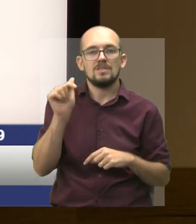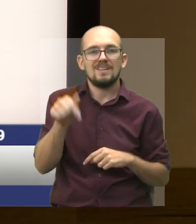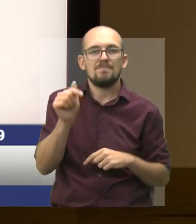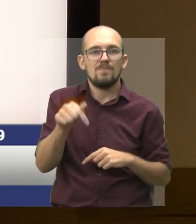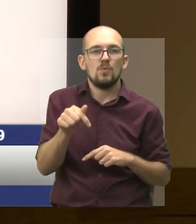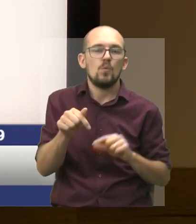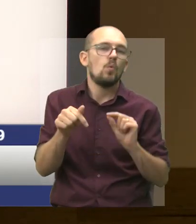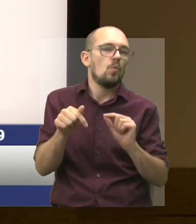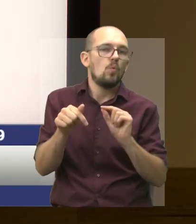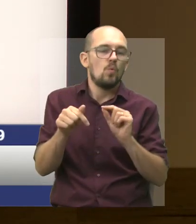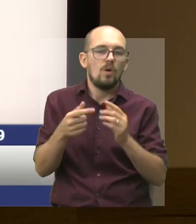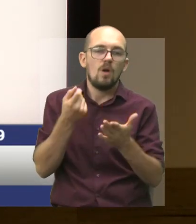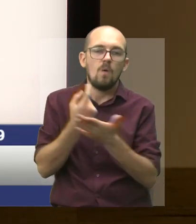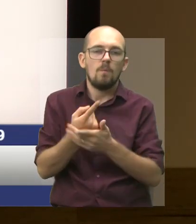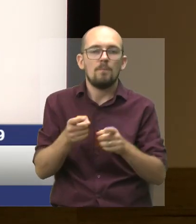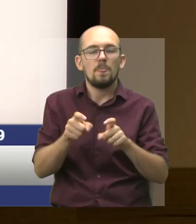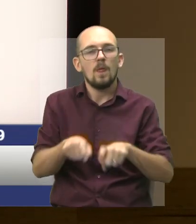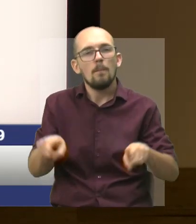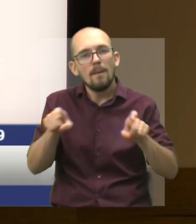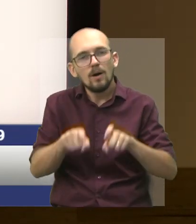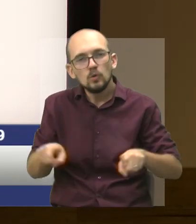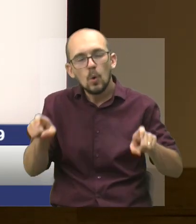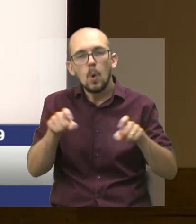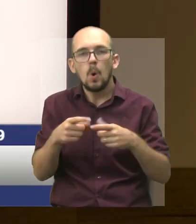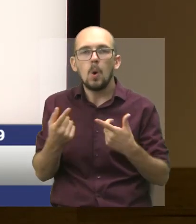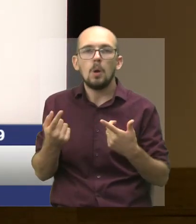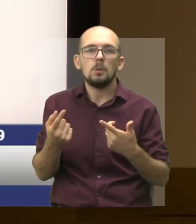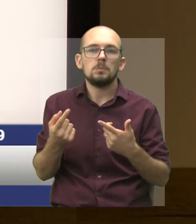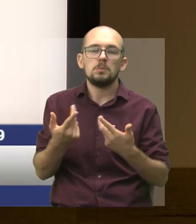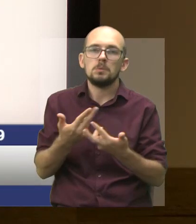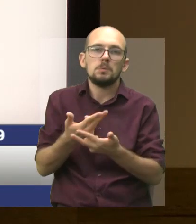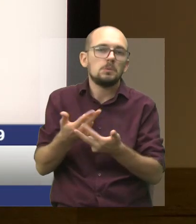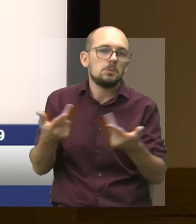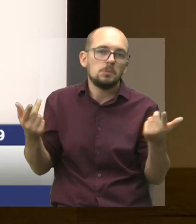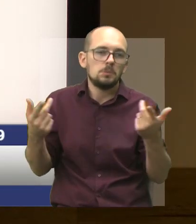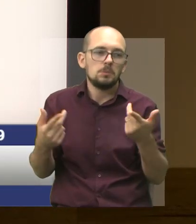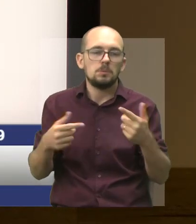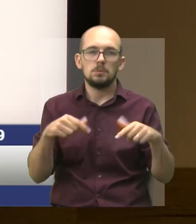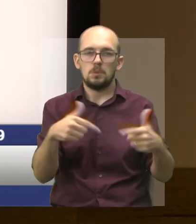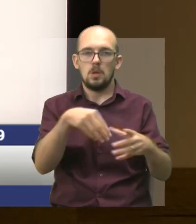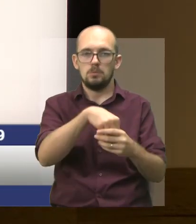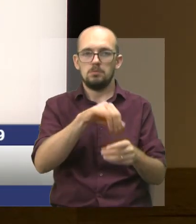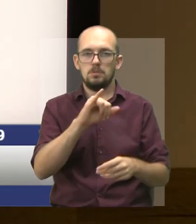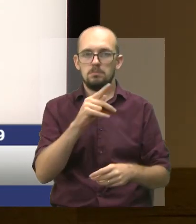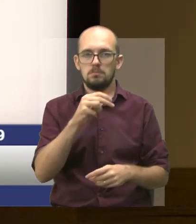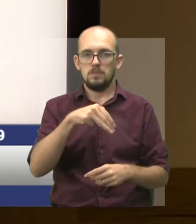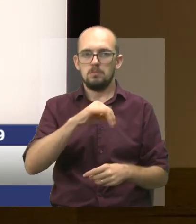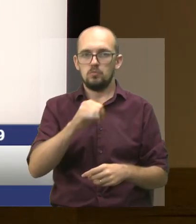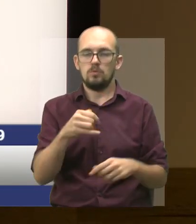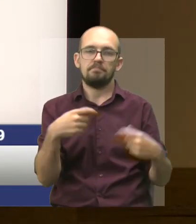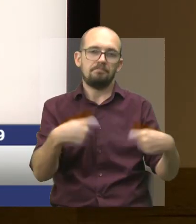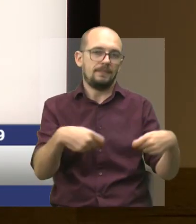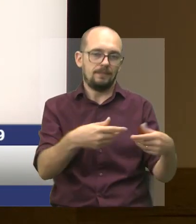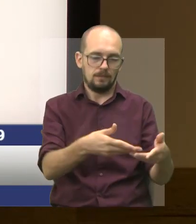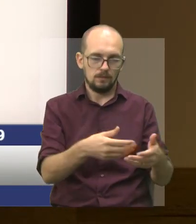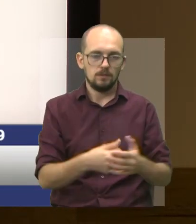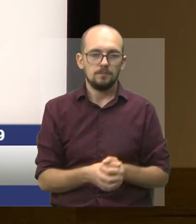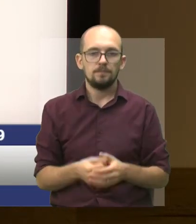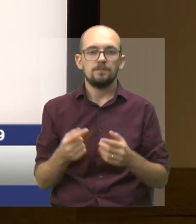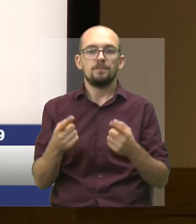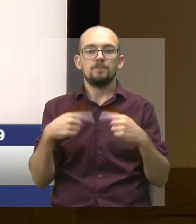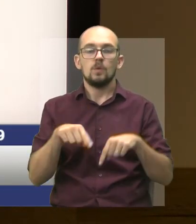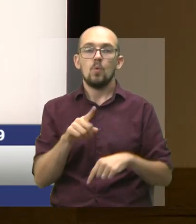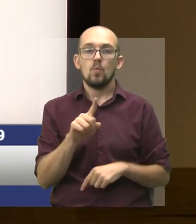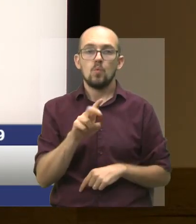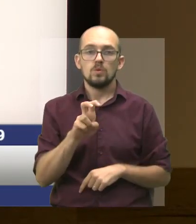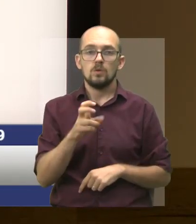para compra de algum computador, alguma coisa que o Instituto precise, e R$ 156 mil, que é o